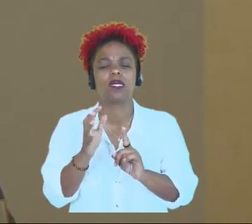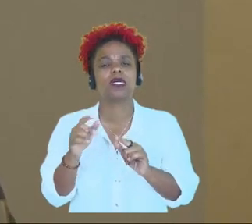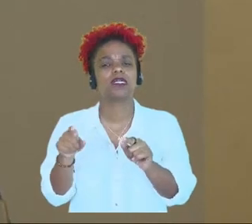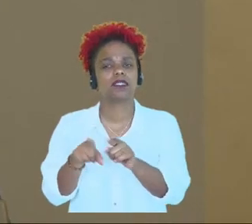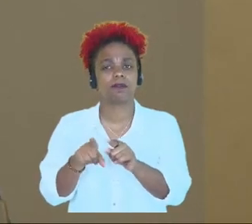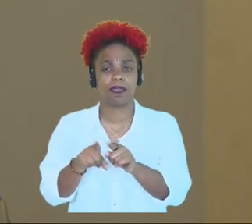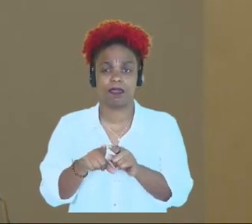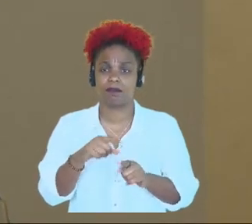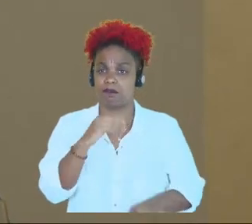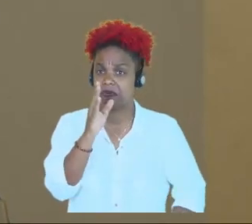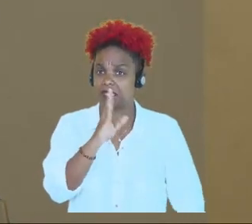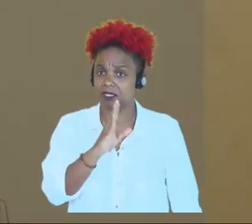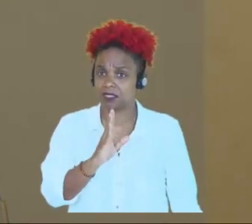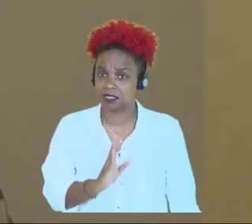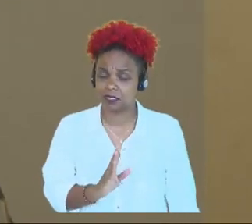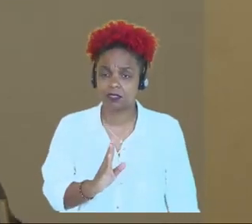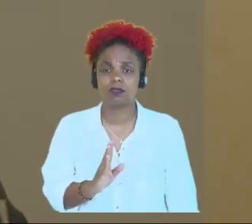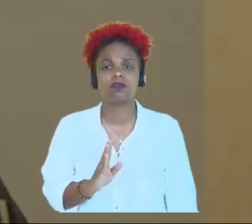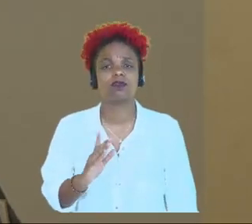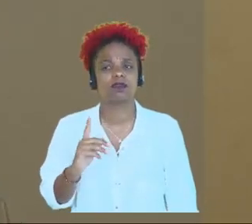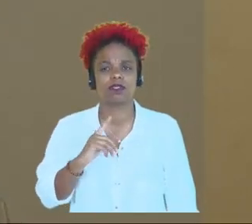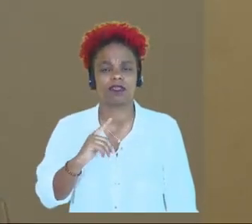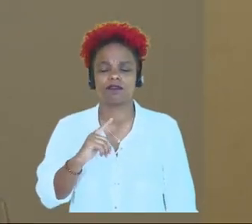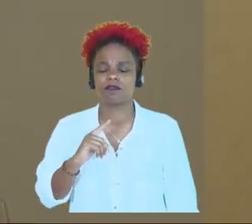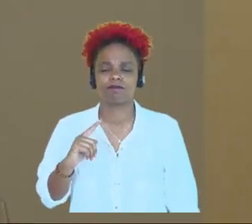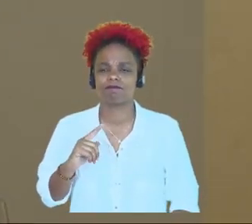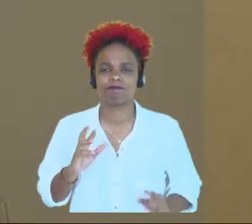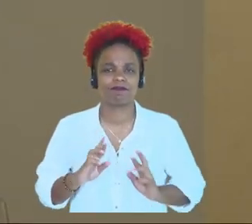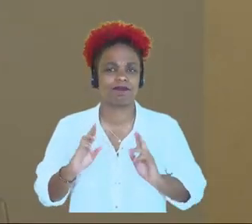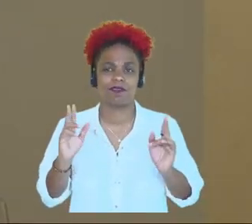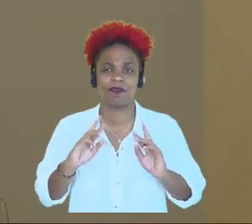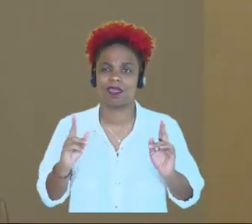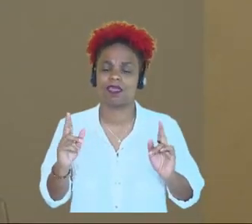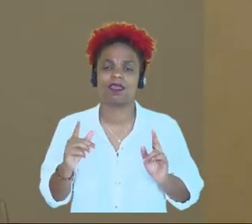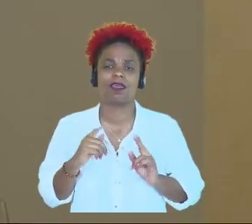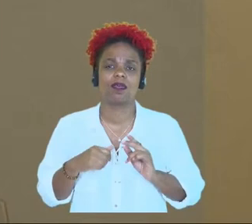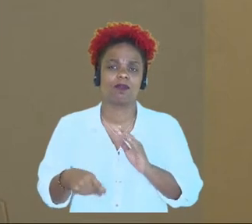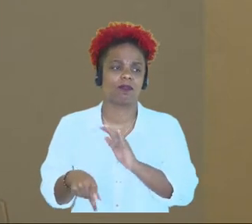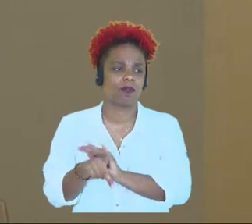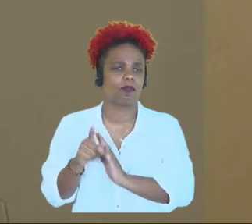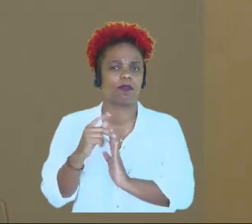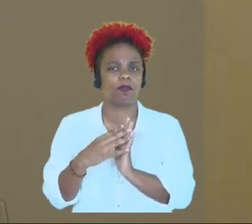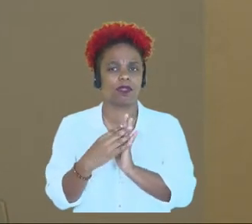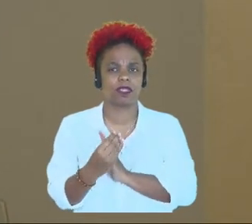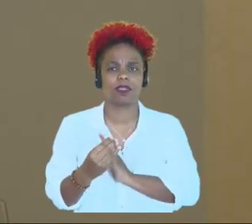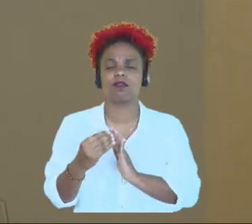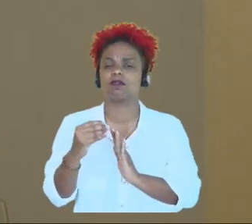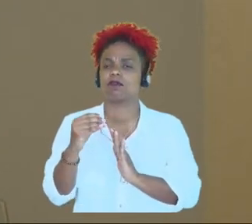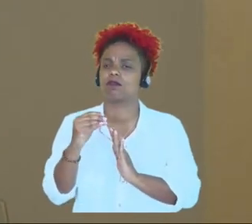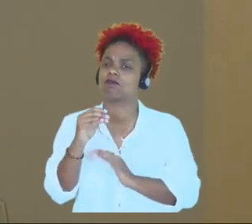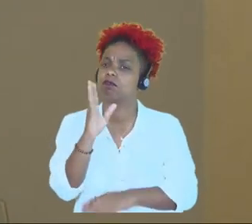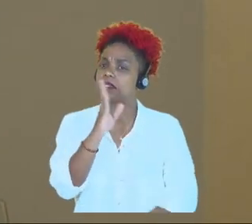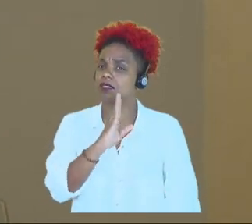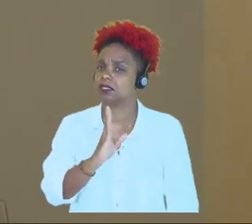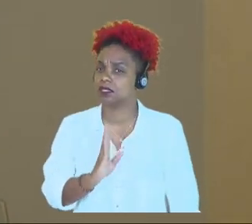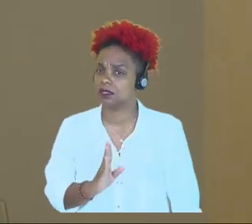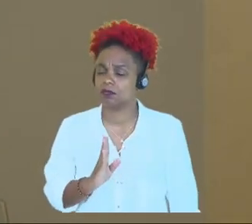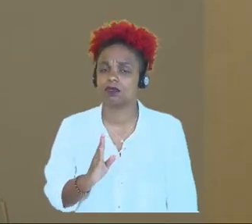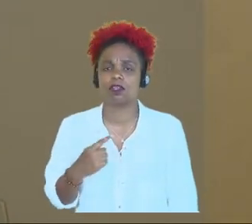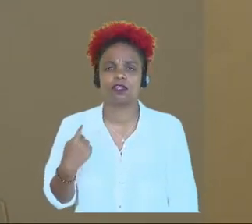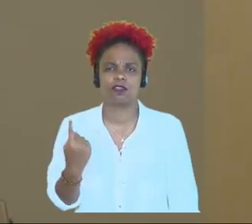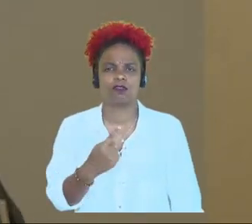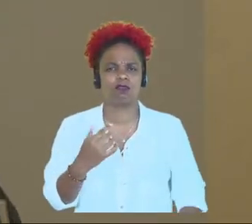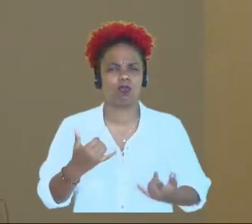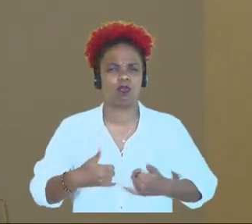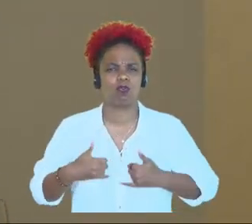substância que simplesmente não pertencem à realidade política brasileira. O Brasil sempre se orgulhou, e eu não quero aqui